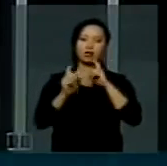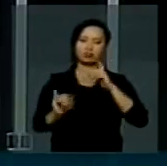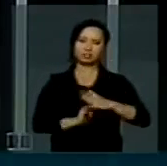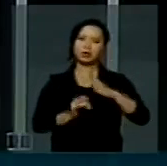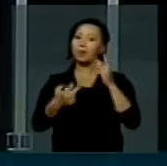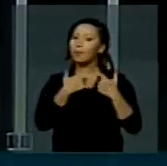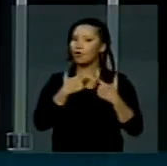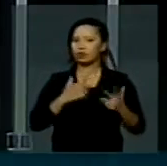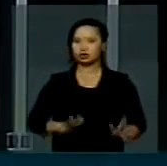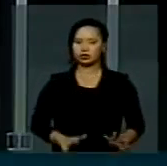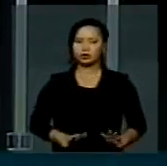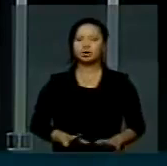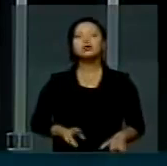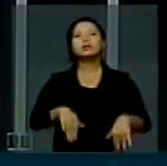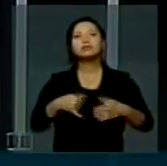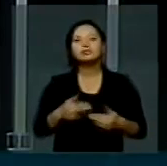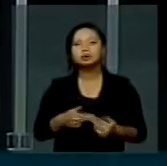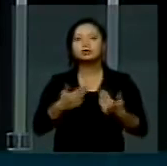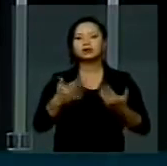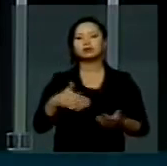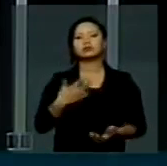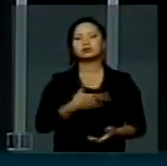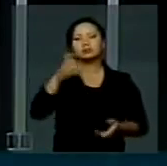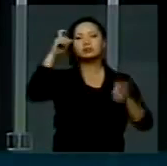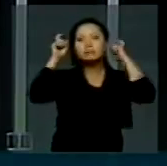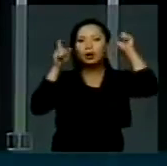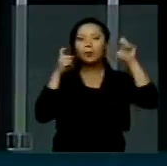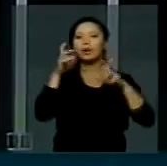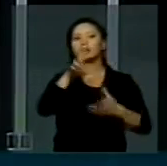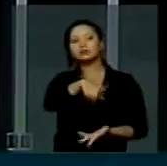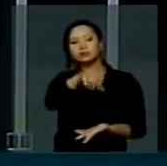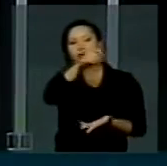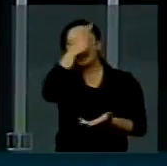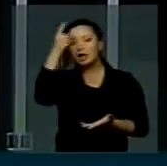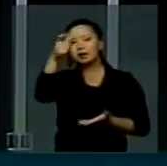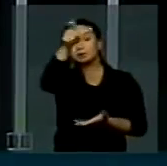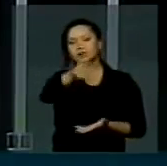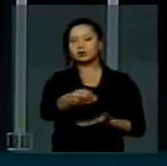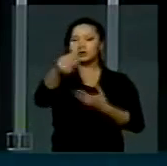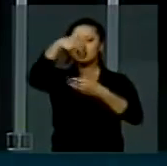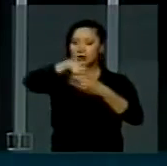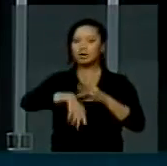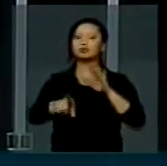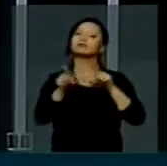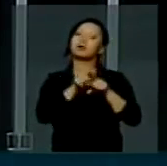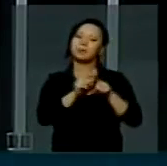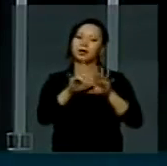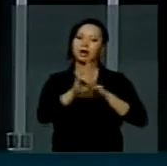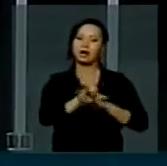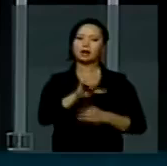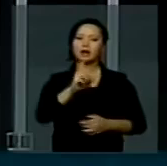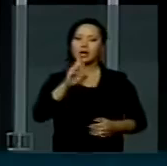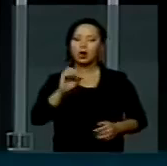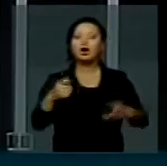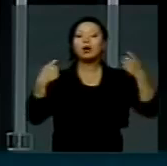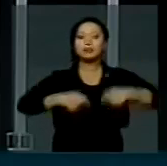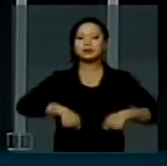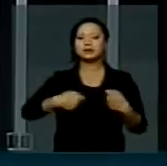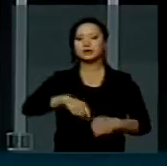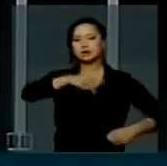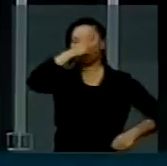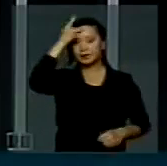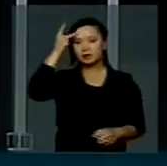erro. Então nós tivemos a preocupação de colocarmos também na LDO a necessidade que os gestores